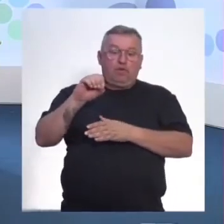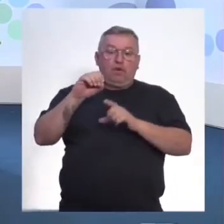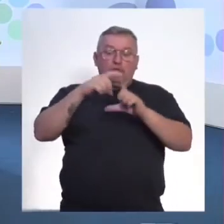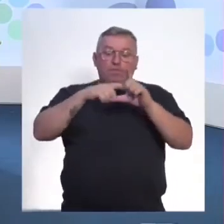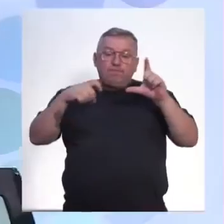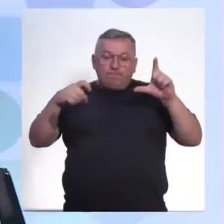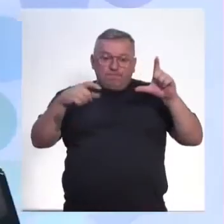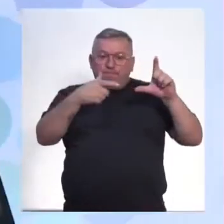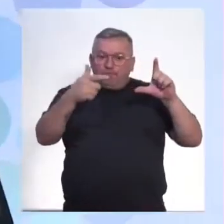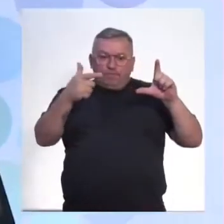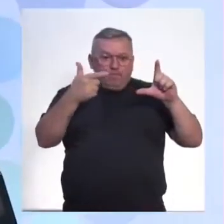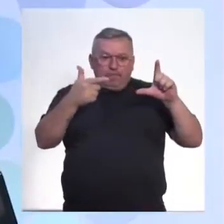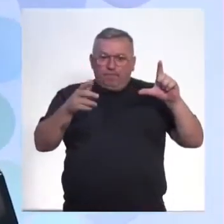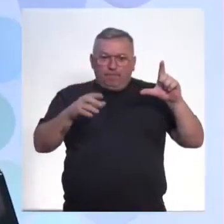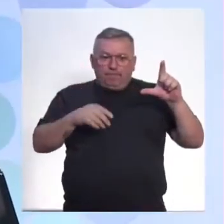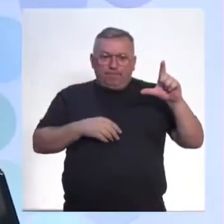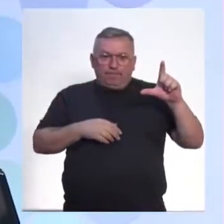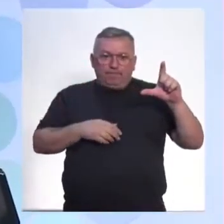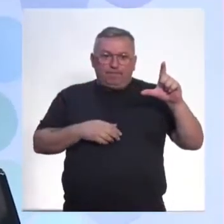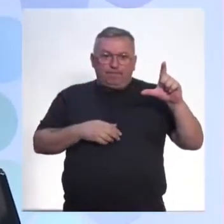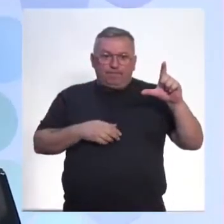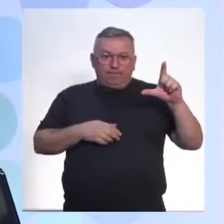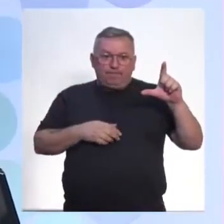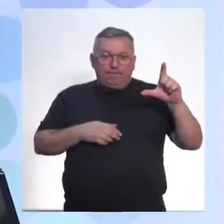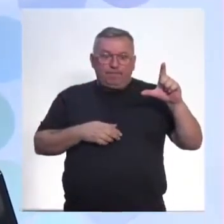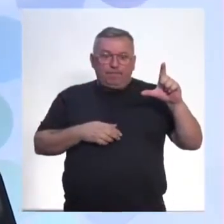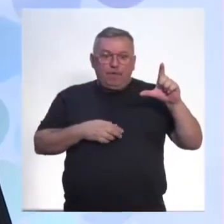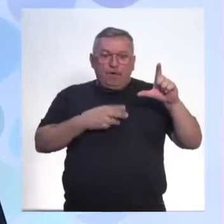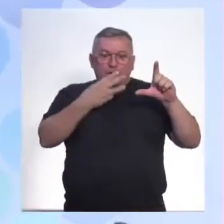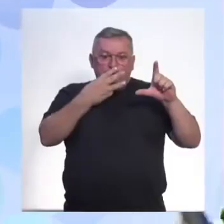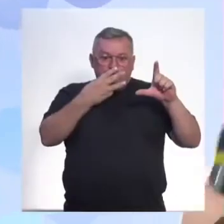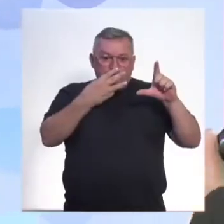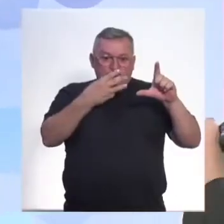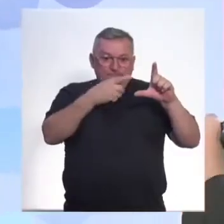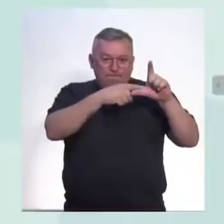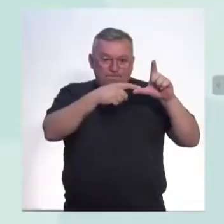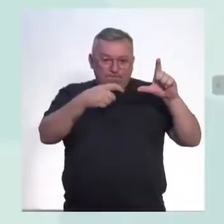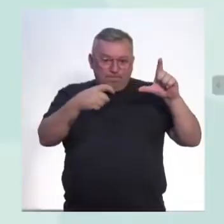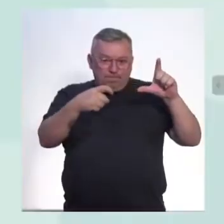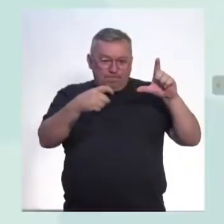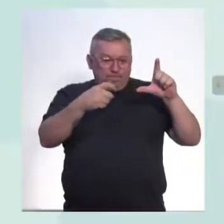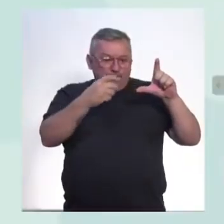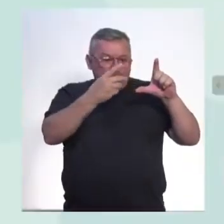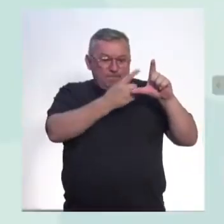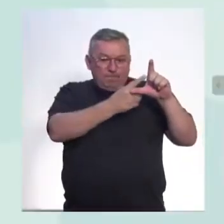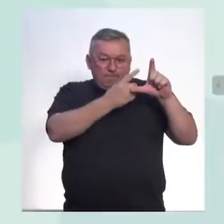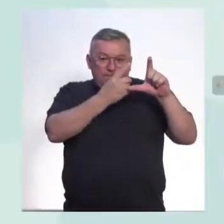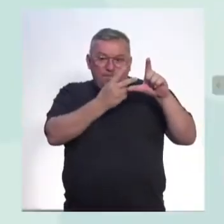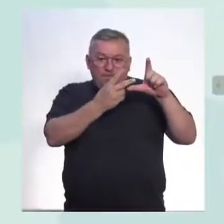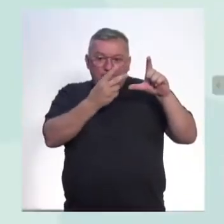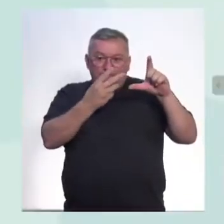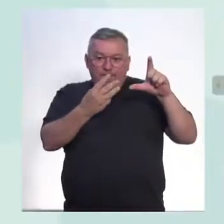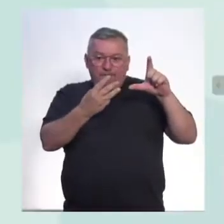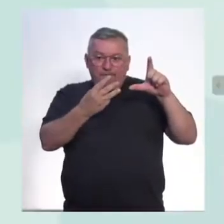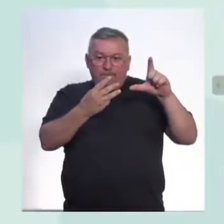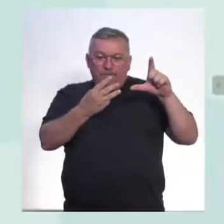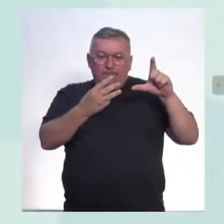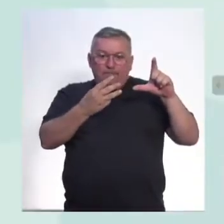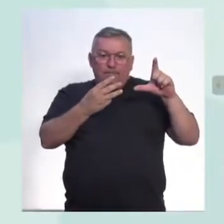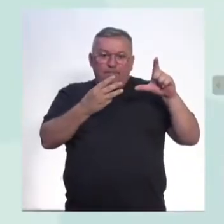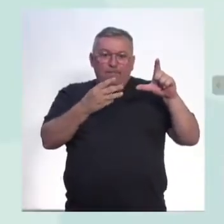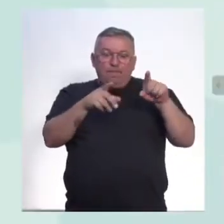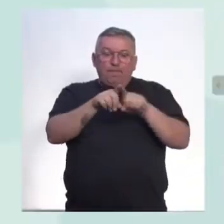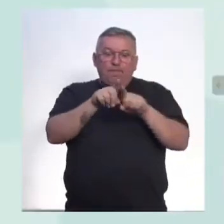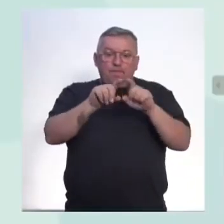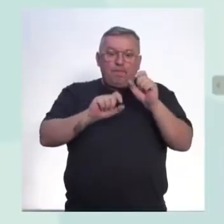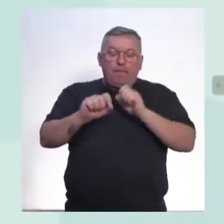menor dúvida. Tá? Ou seja, o x para esse ponto aqui é quanto? É 3. Para ele estar marcado exatamente no eixo x, no eixo